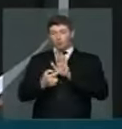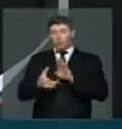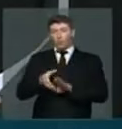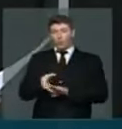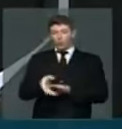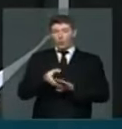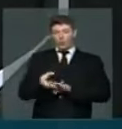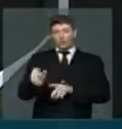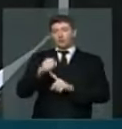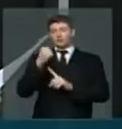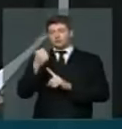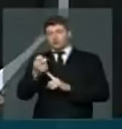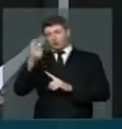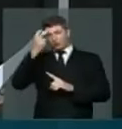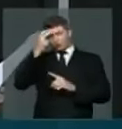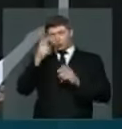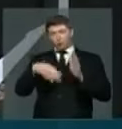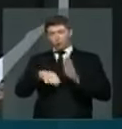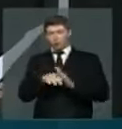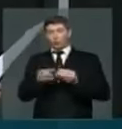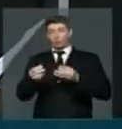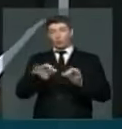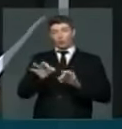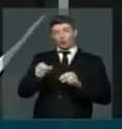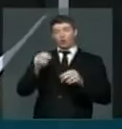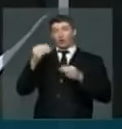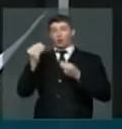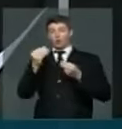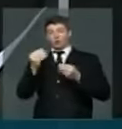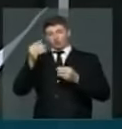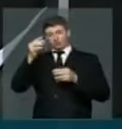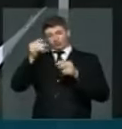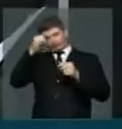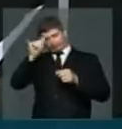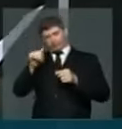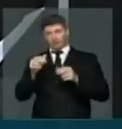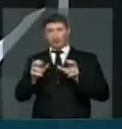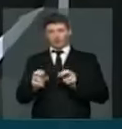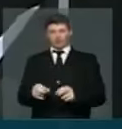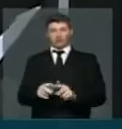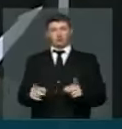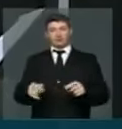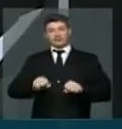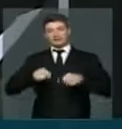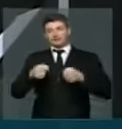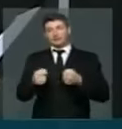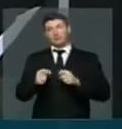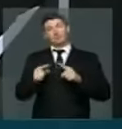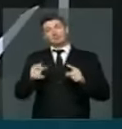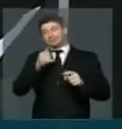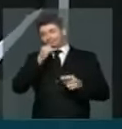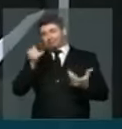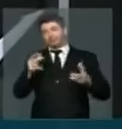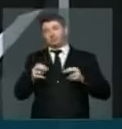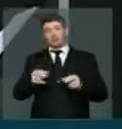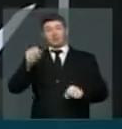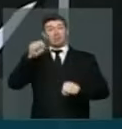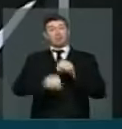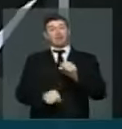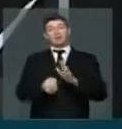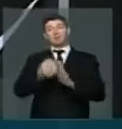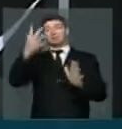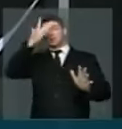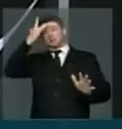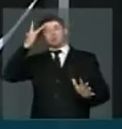sociais no controle e prevenção do câncer. Apesar dos inegáveis esforços, lamentavelmente o câncer ainda mata milhares de